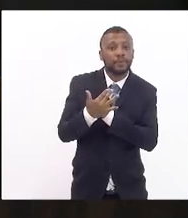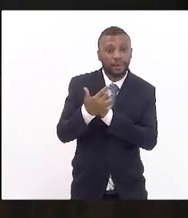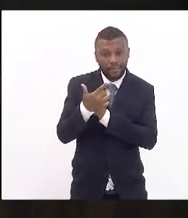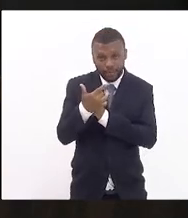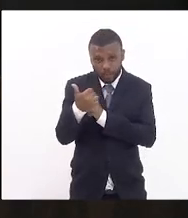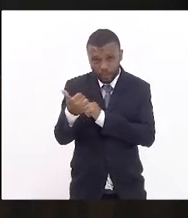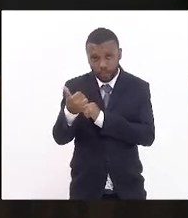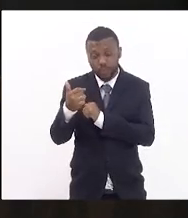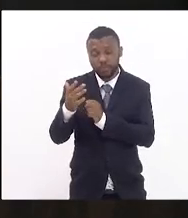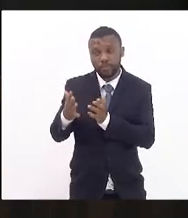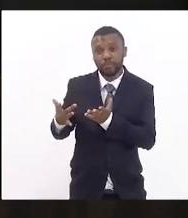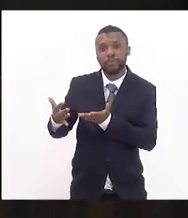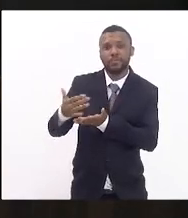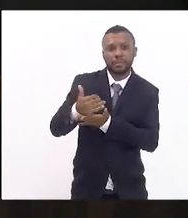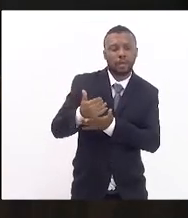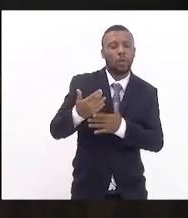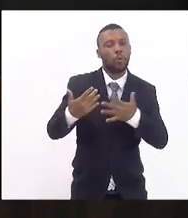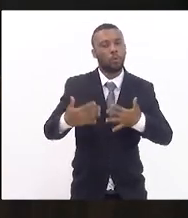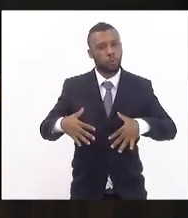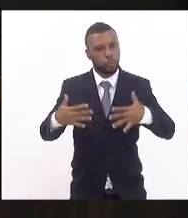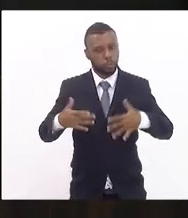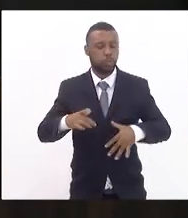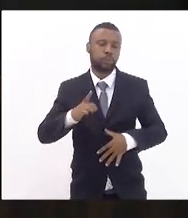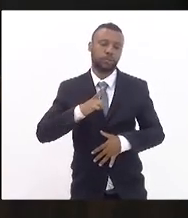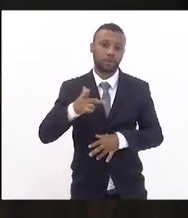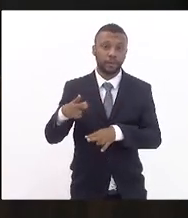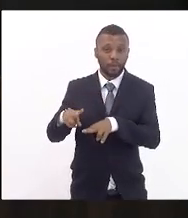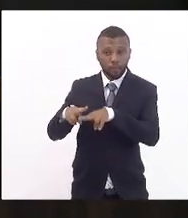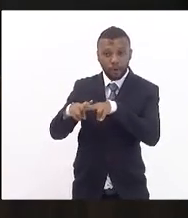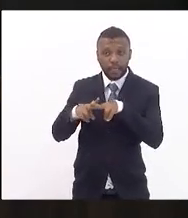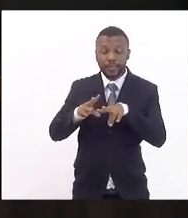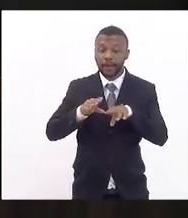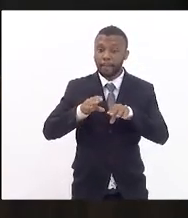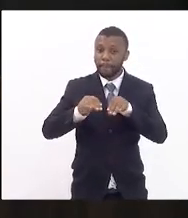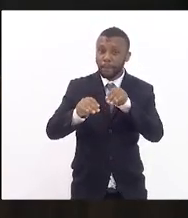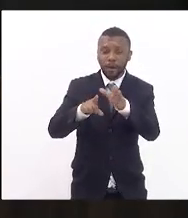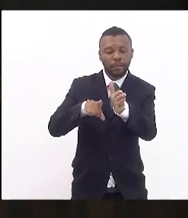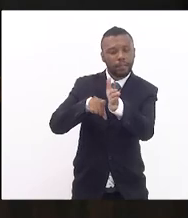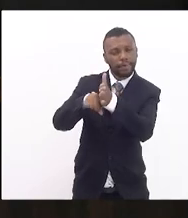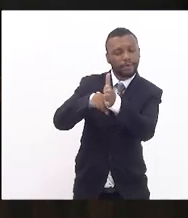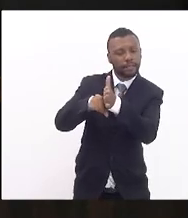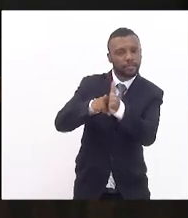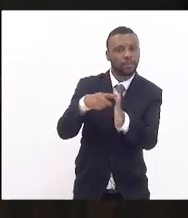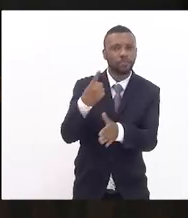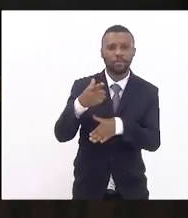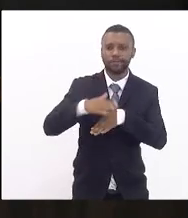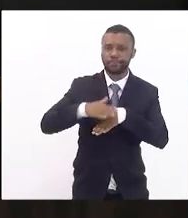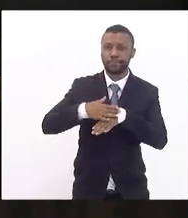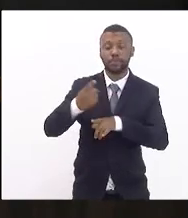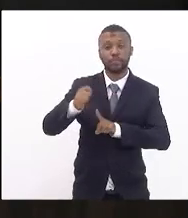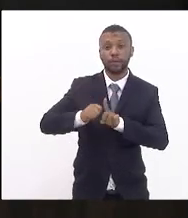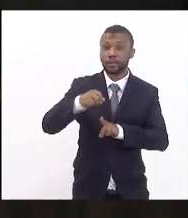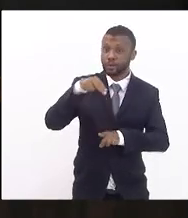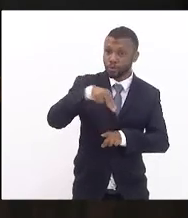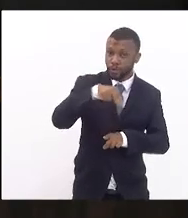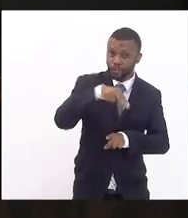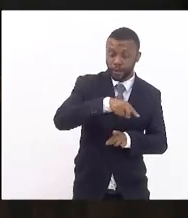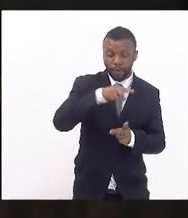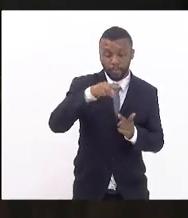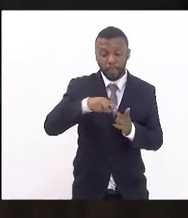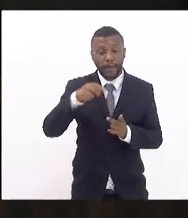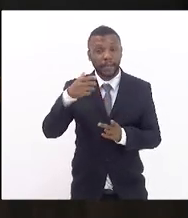uma arrecadação significativa, por conta da mexida que fizemos em novembro para dezembro de